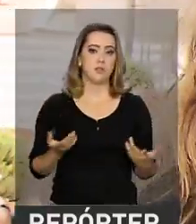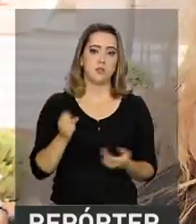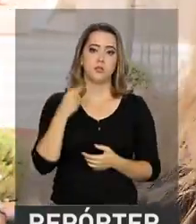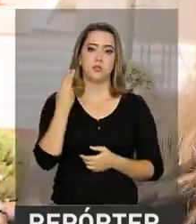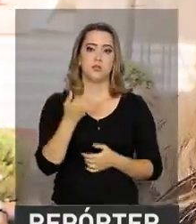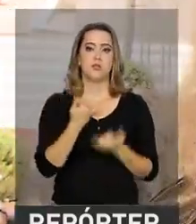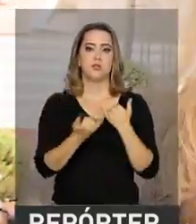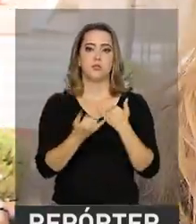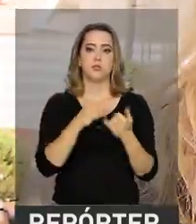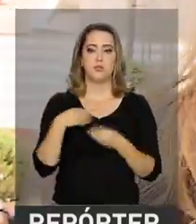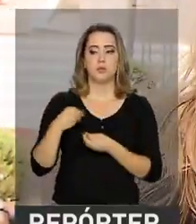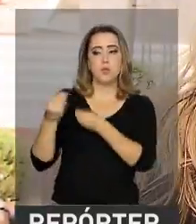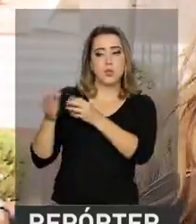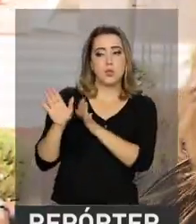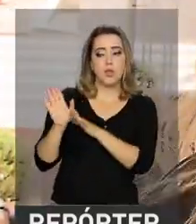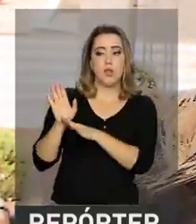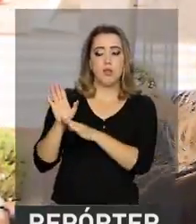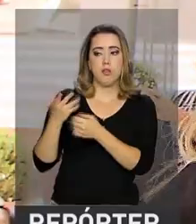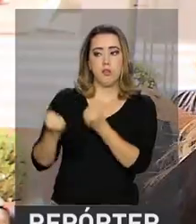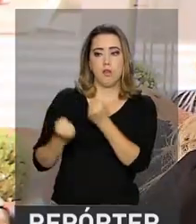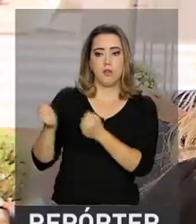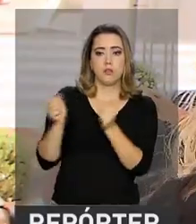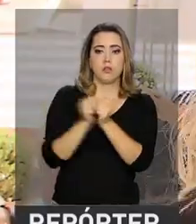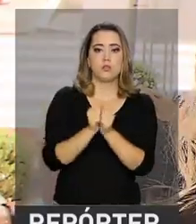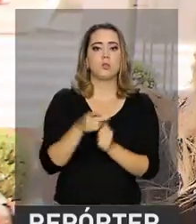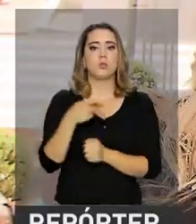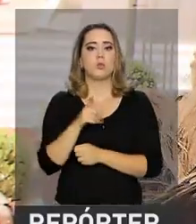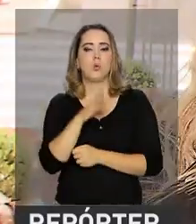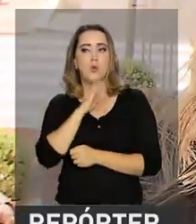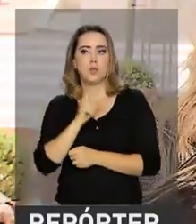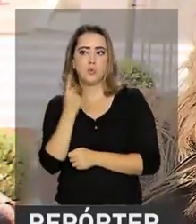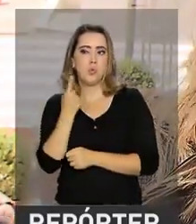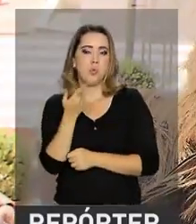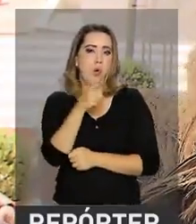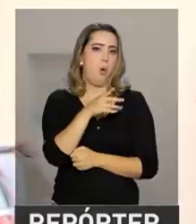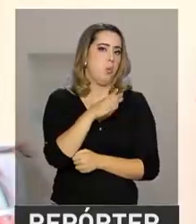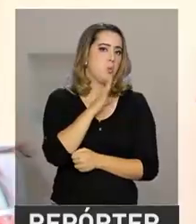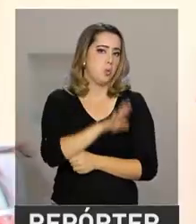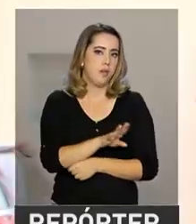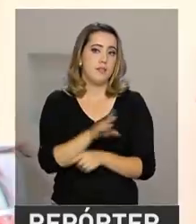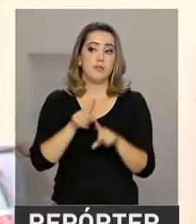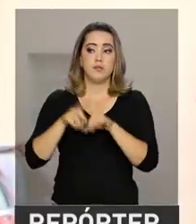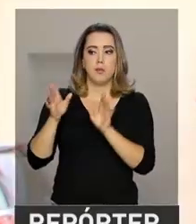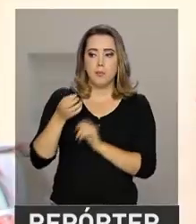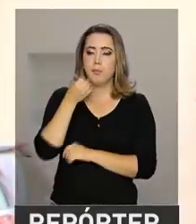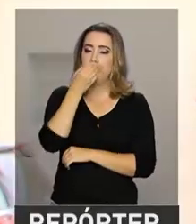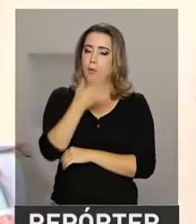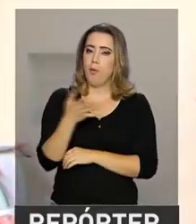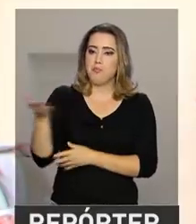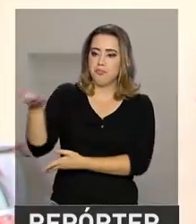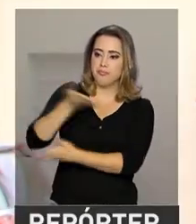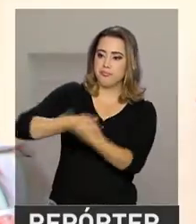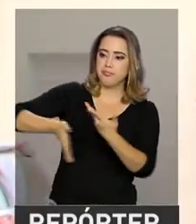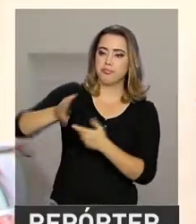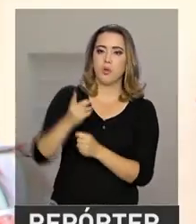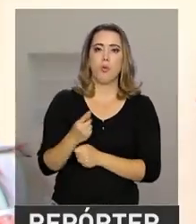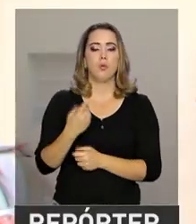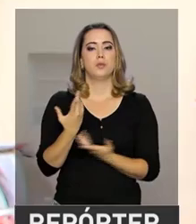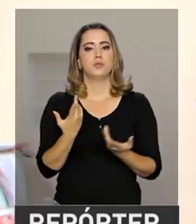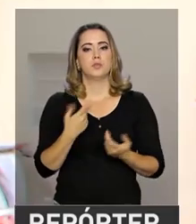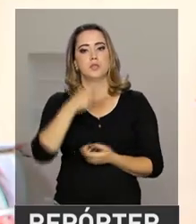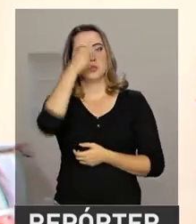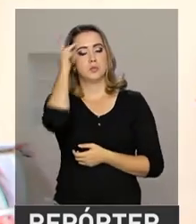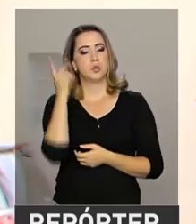por exemplo, essa semana eu dei carona para uma pessoa que eu conheço, outra que eu não conheço. E aí foi ótimo. As pessoas, assim, parece que só querem